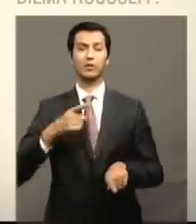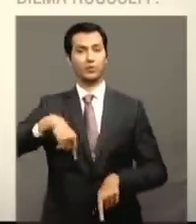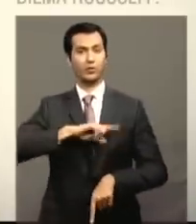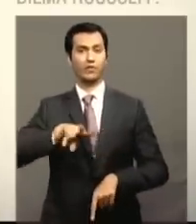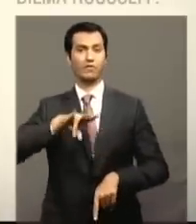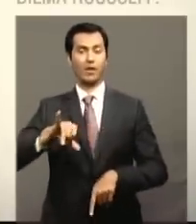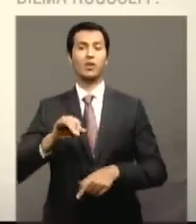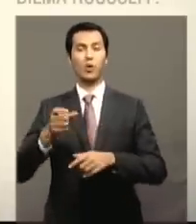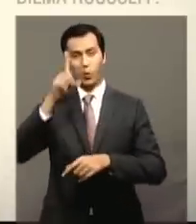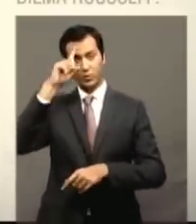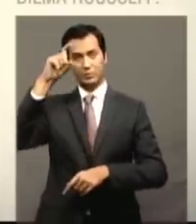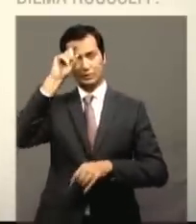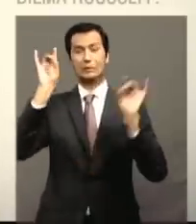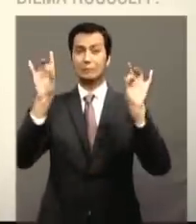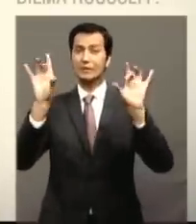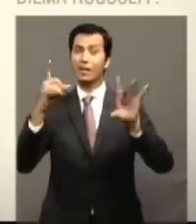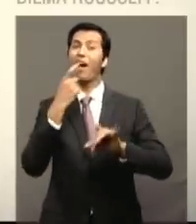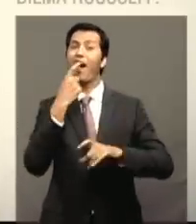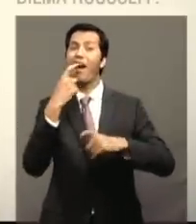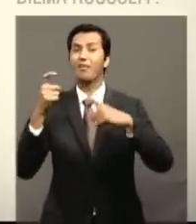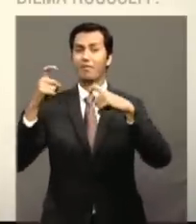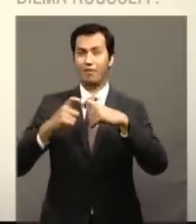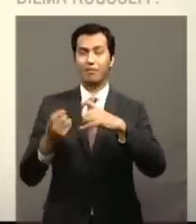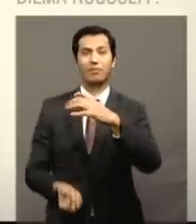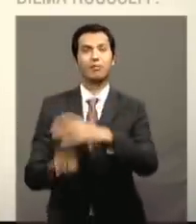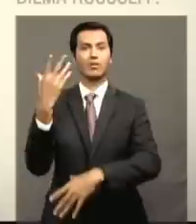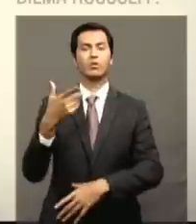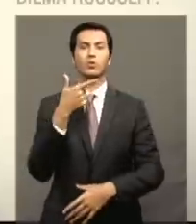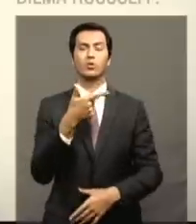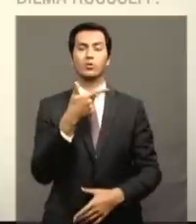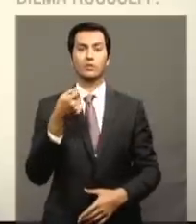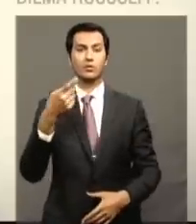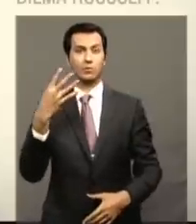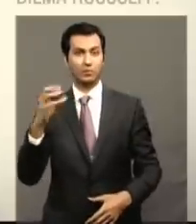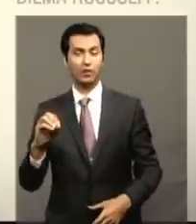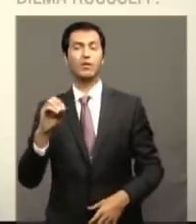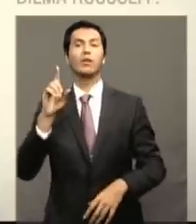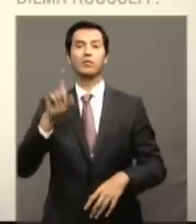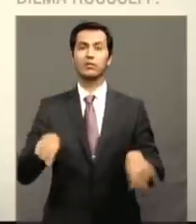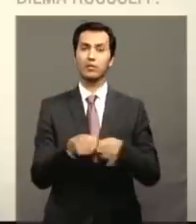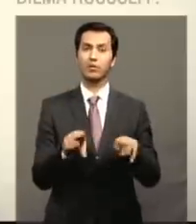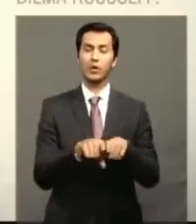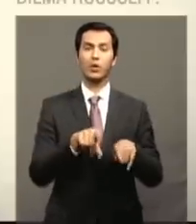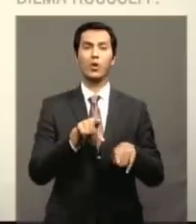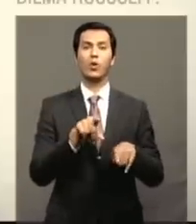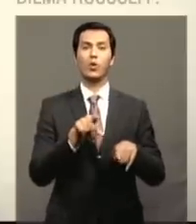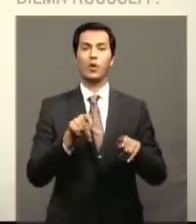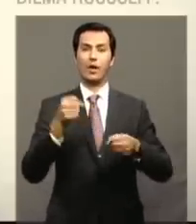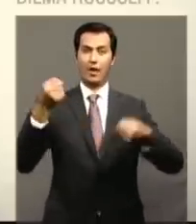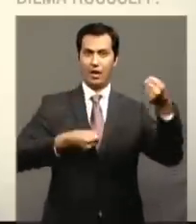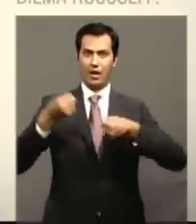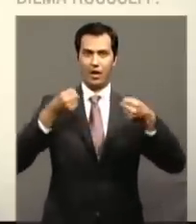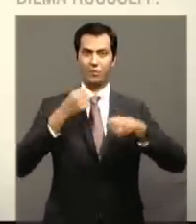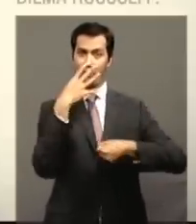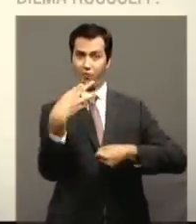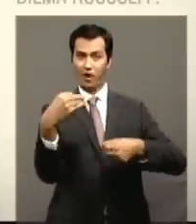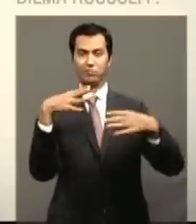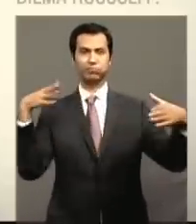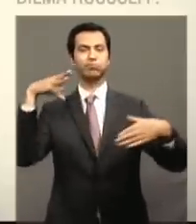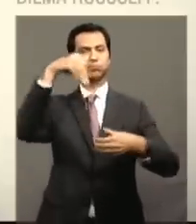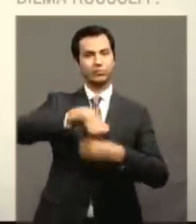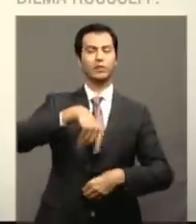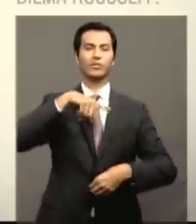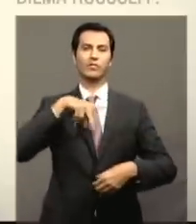odontológicos e outras mais 90 unidades móveis que vão garantir o fornecimento de